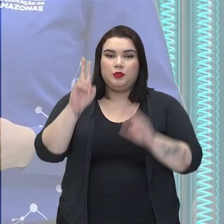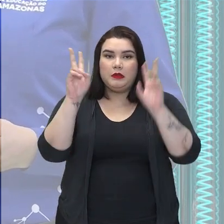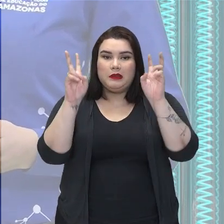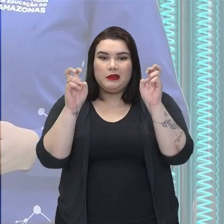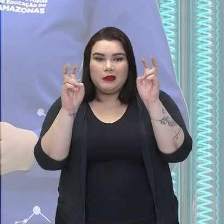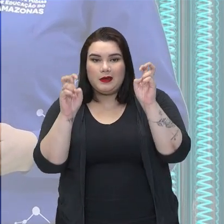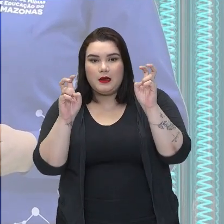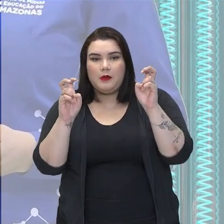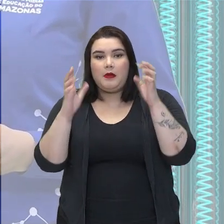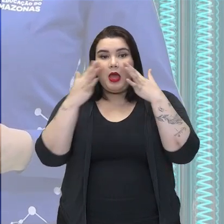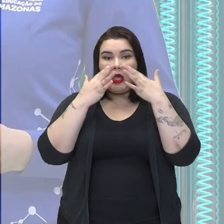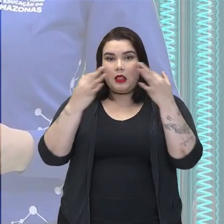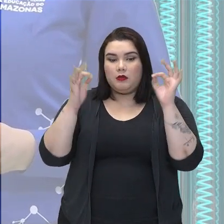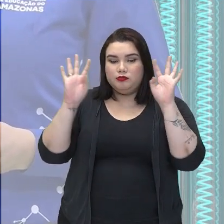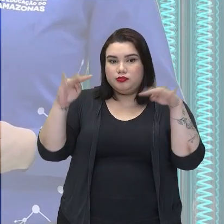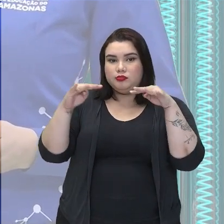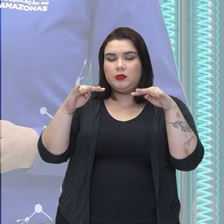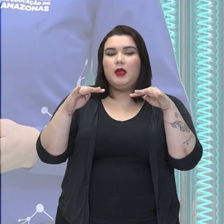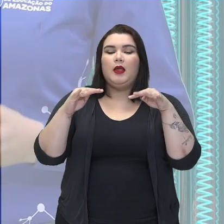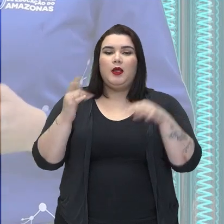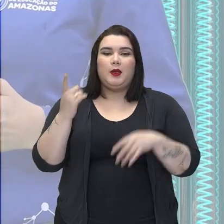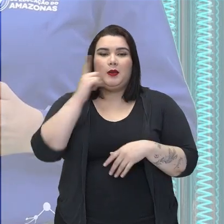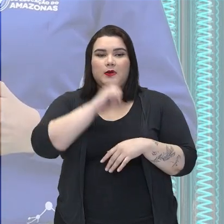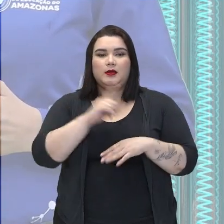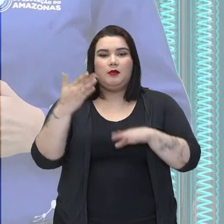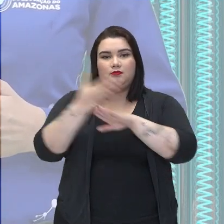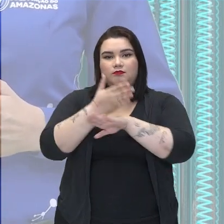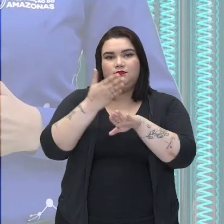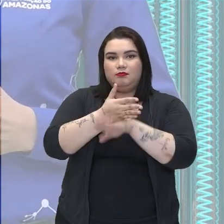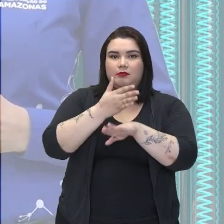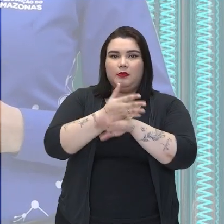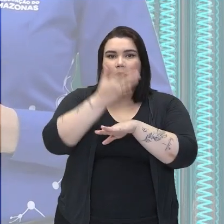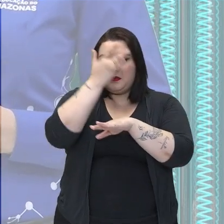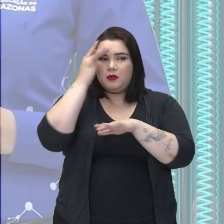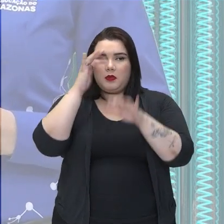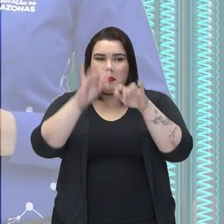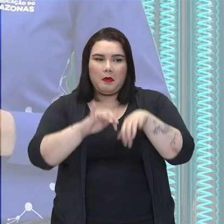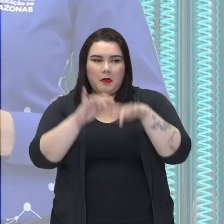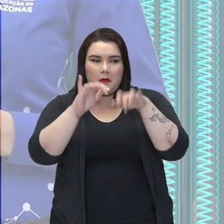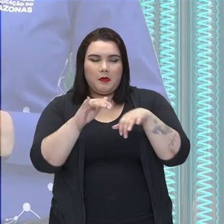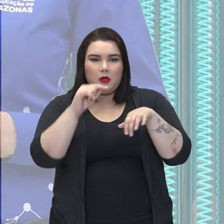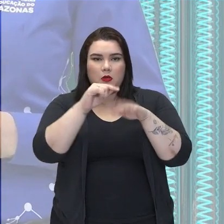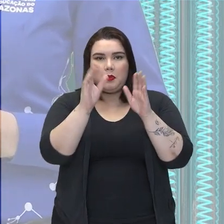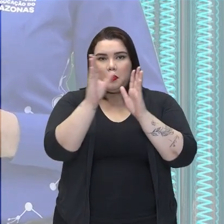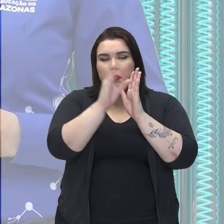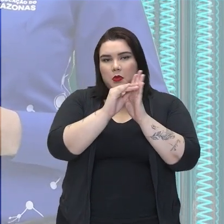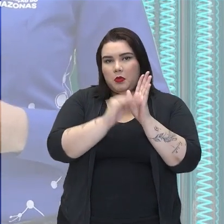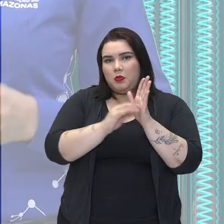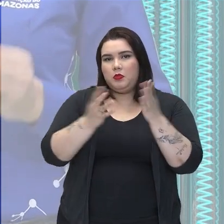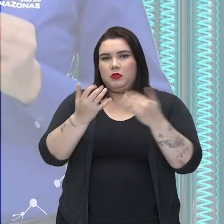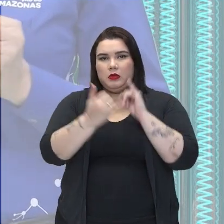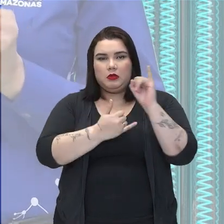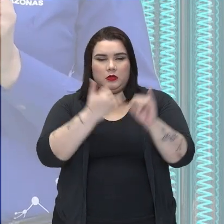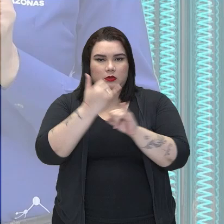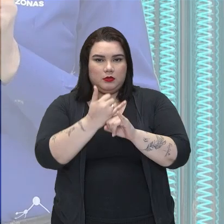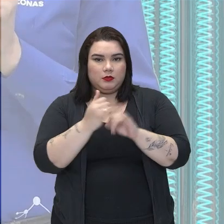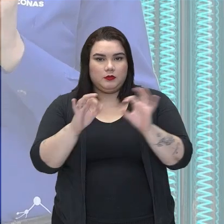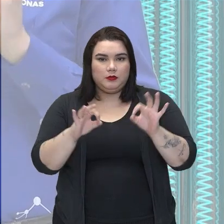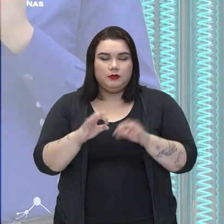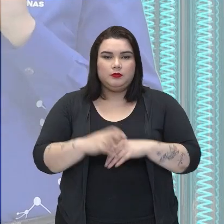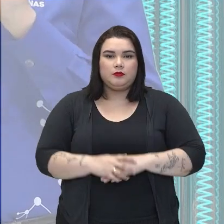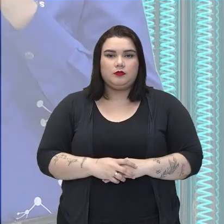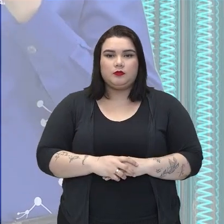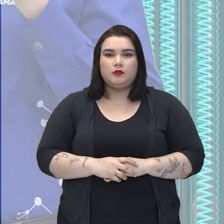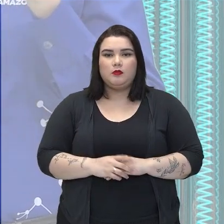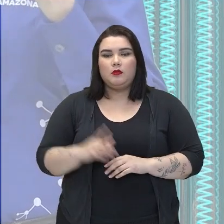títulos chamativos para gerar mais acessos em determinado conteúdo, né? Ou então, eles